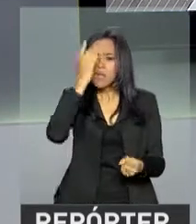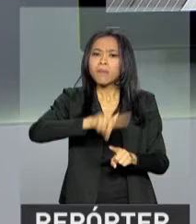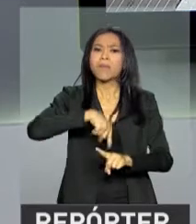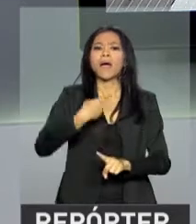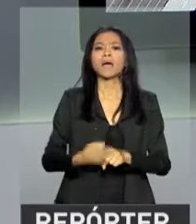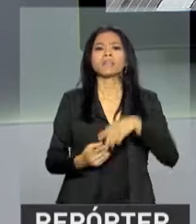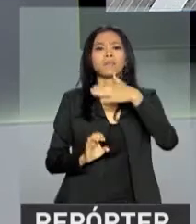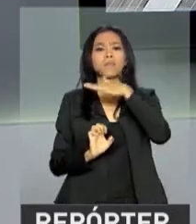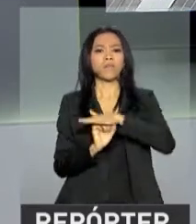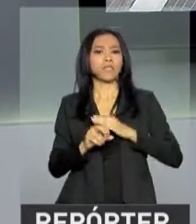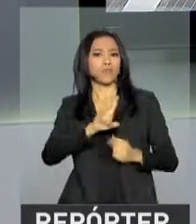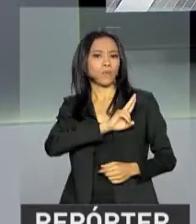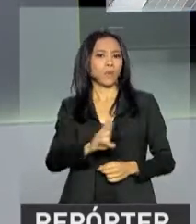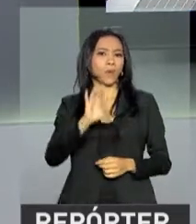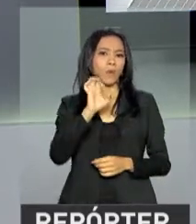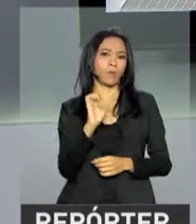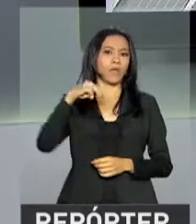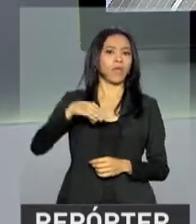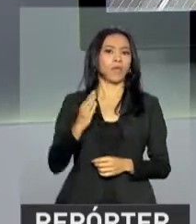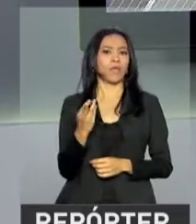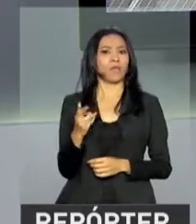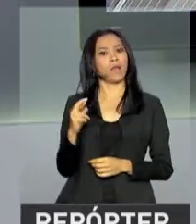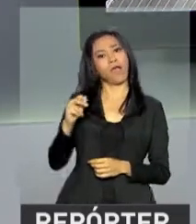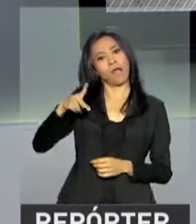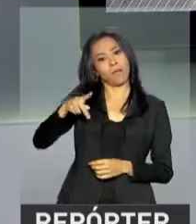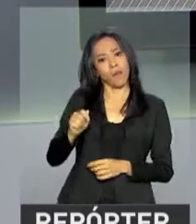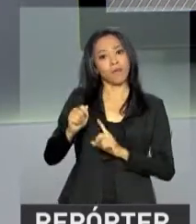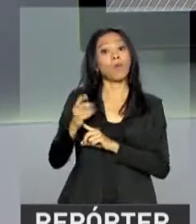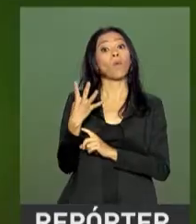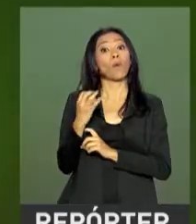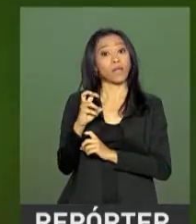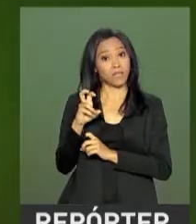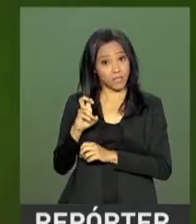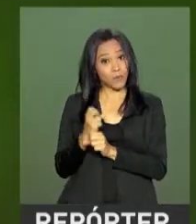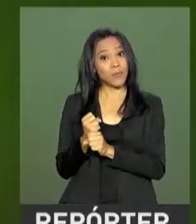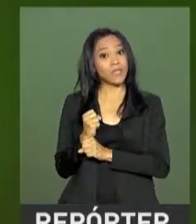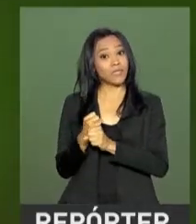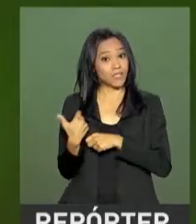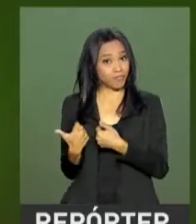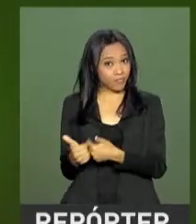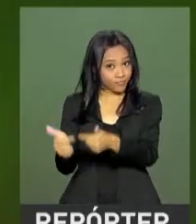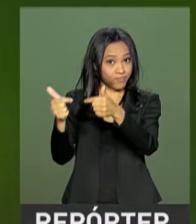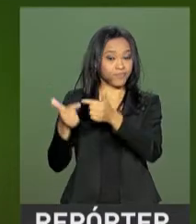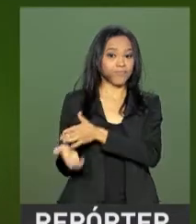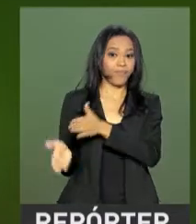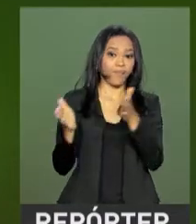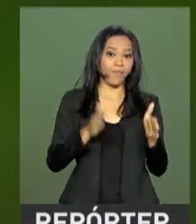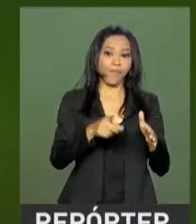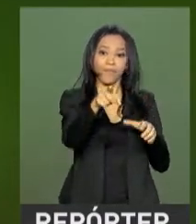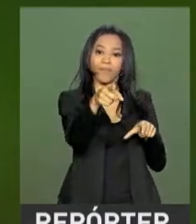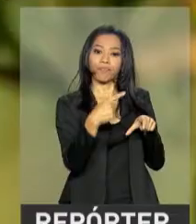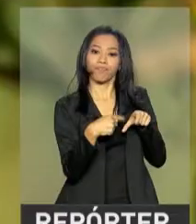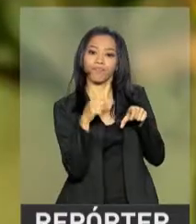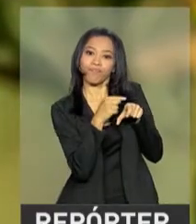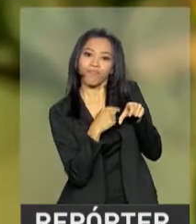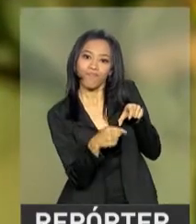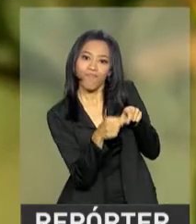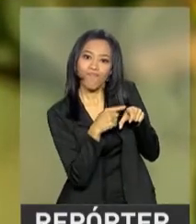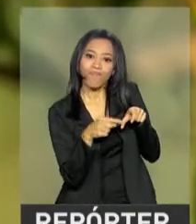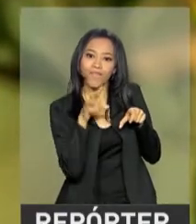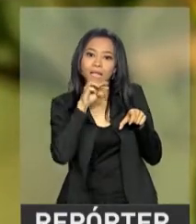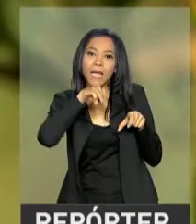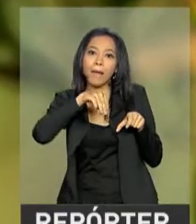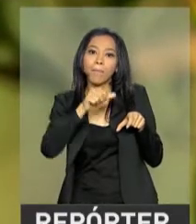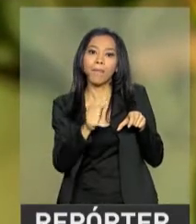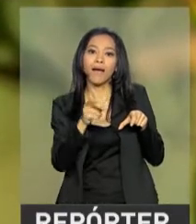embrapa que completa 45 anos de atuação o maracujá pérola do cerrado é fruto de uma